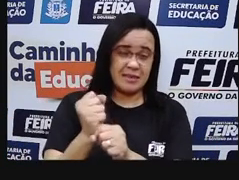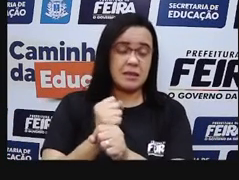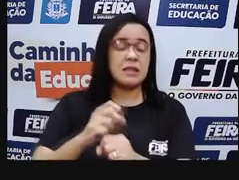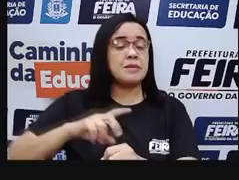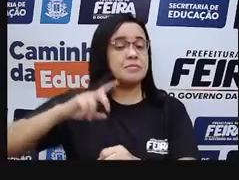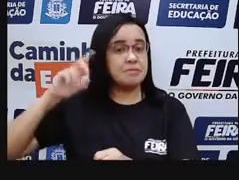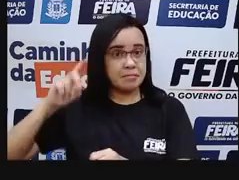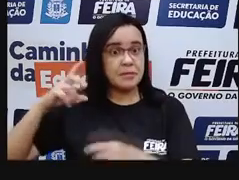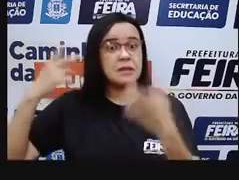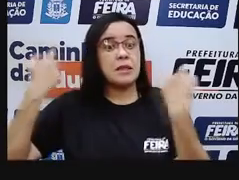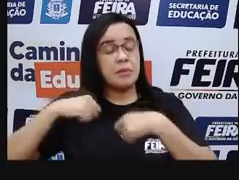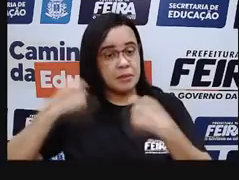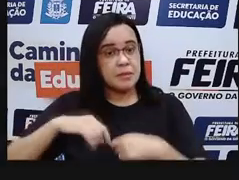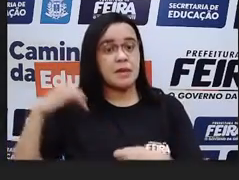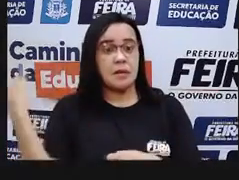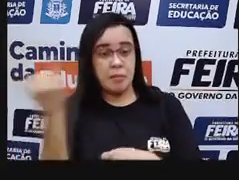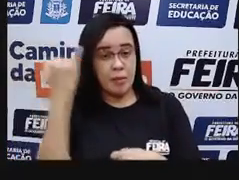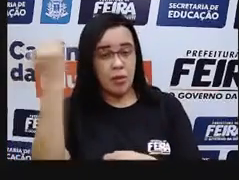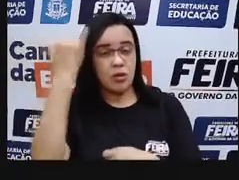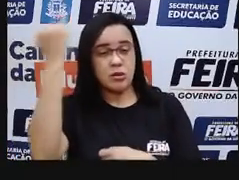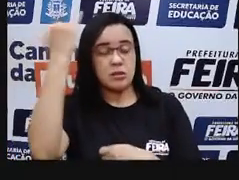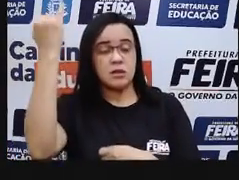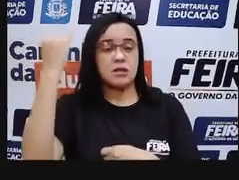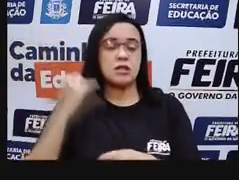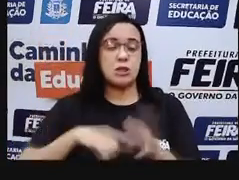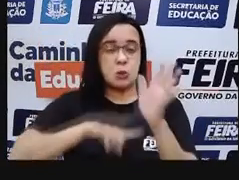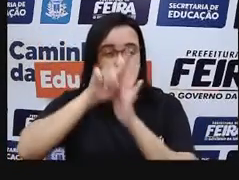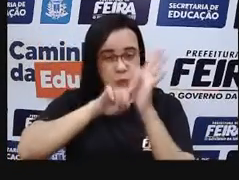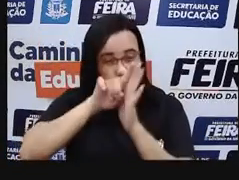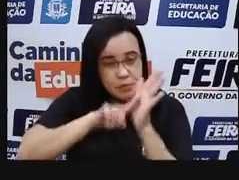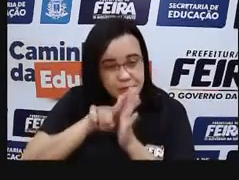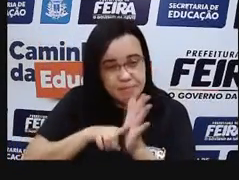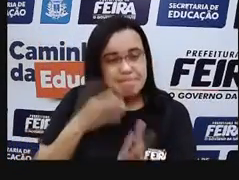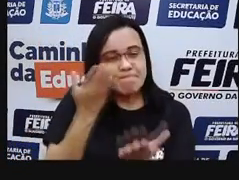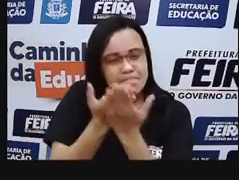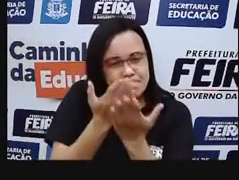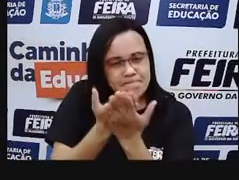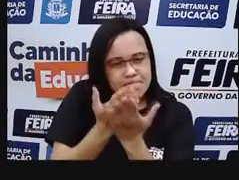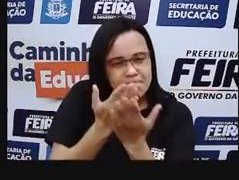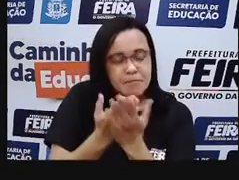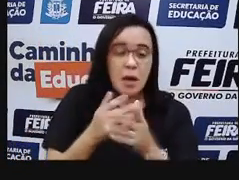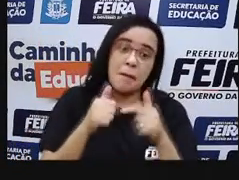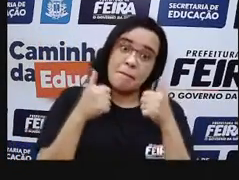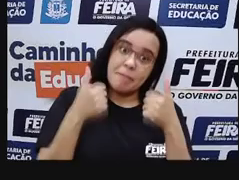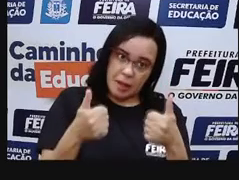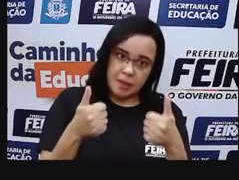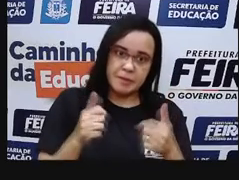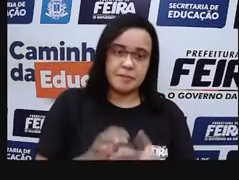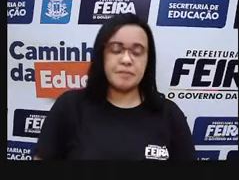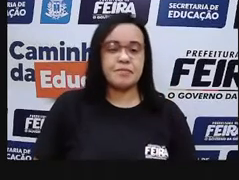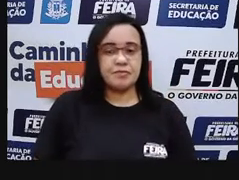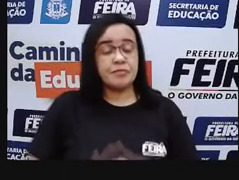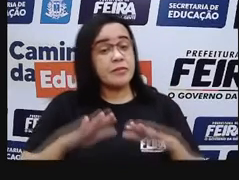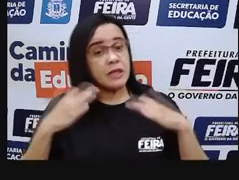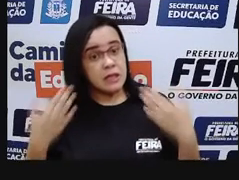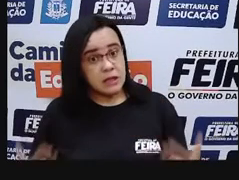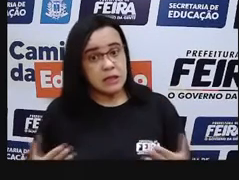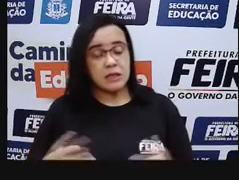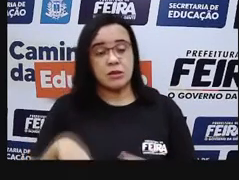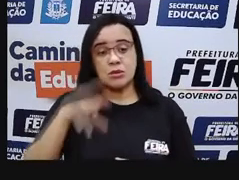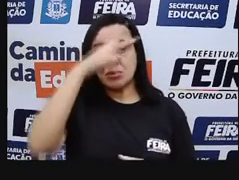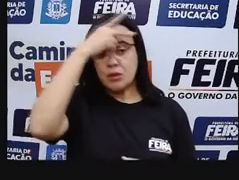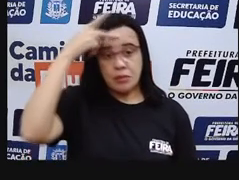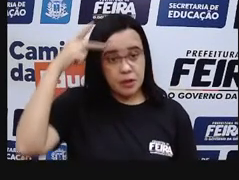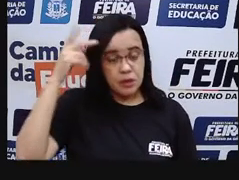pesquisa para produzir substâncias leva tem muitas pessoas passaram a entender que não tô com dor de cabeça